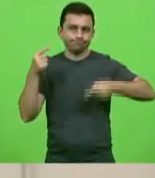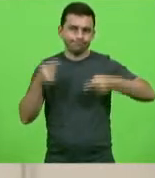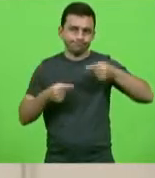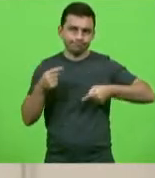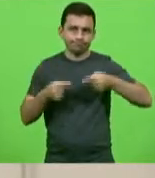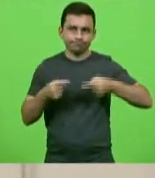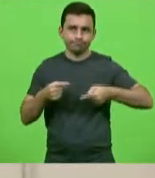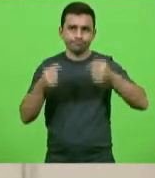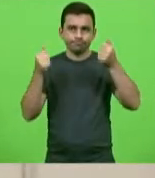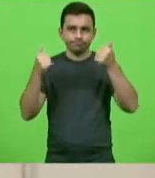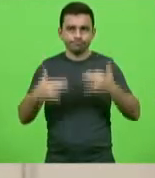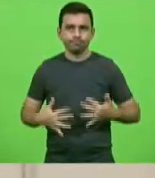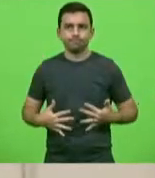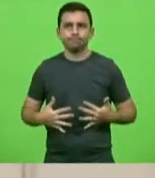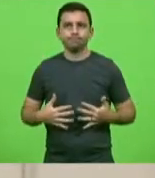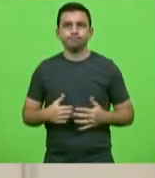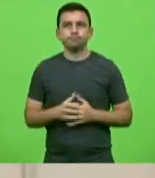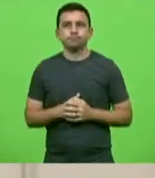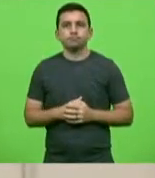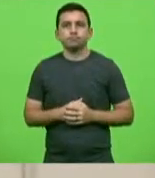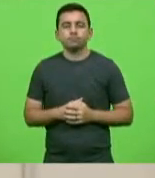debatido,